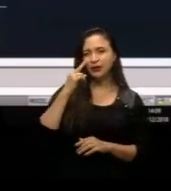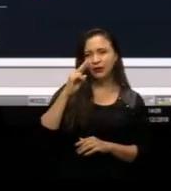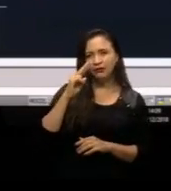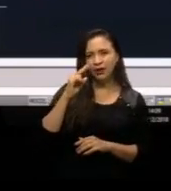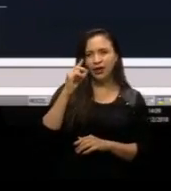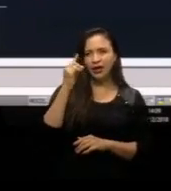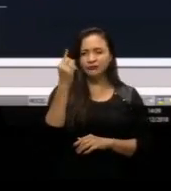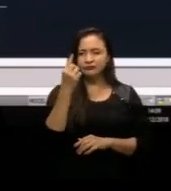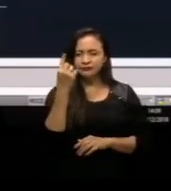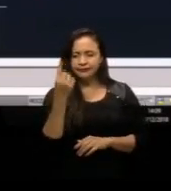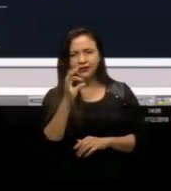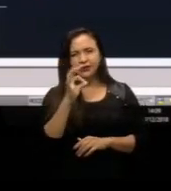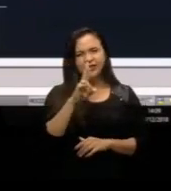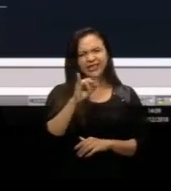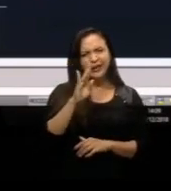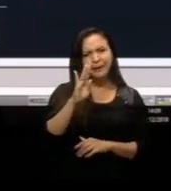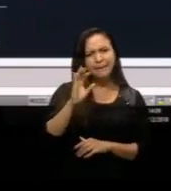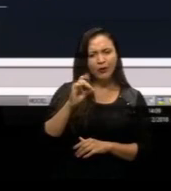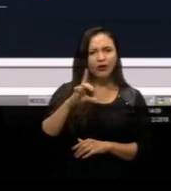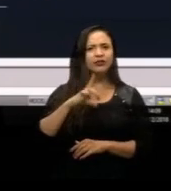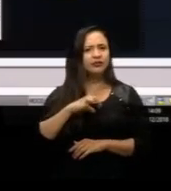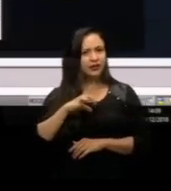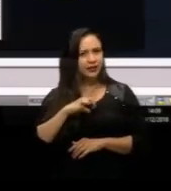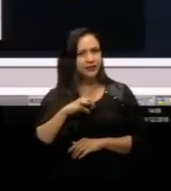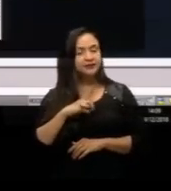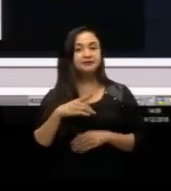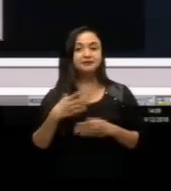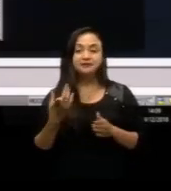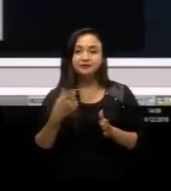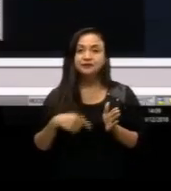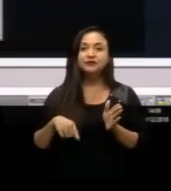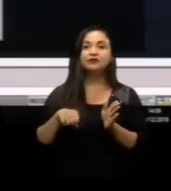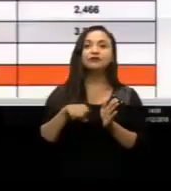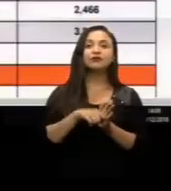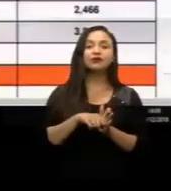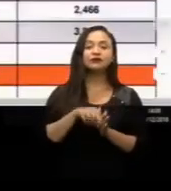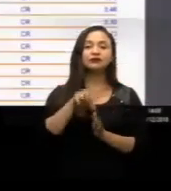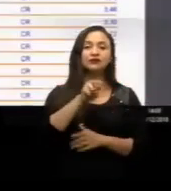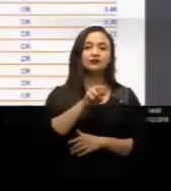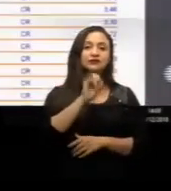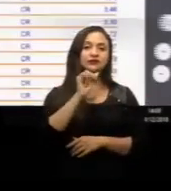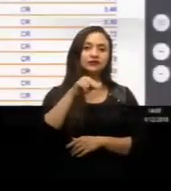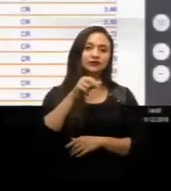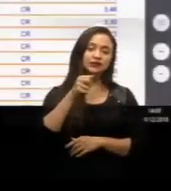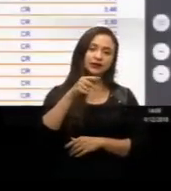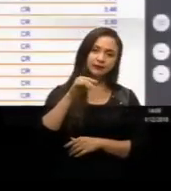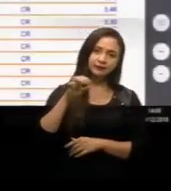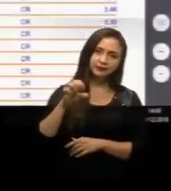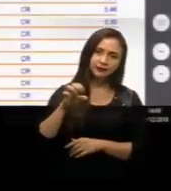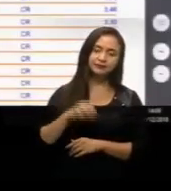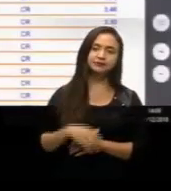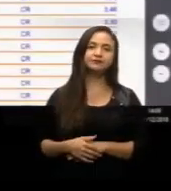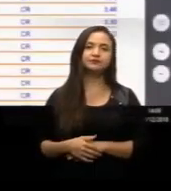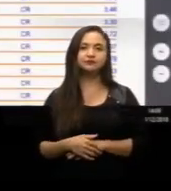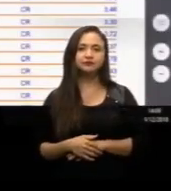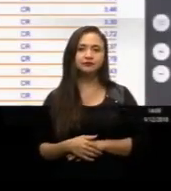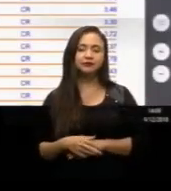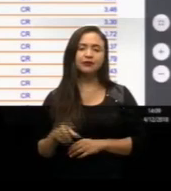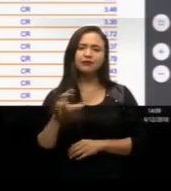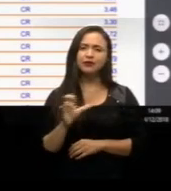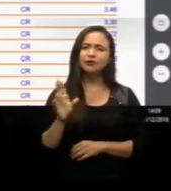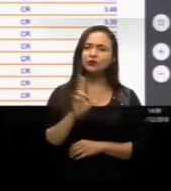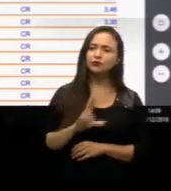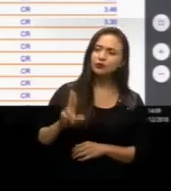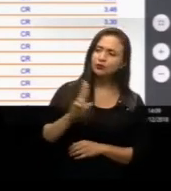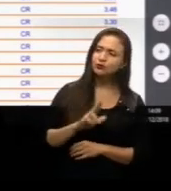o nosso estribo também. Então, a gente volta lá na SINAP. Vamos procurar aqui. A gente vai utilizar